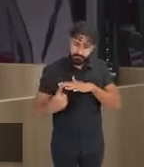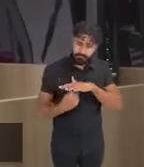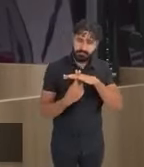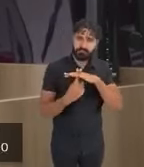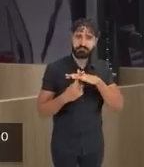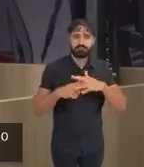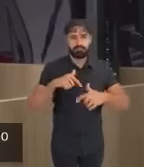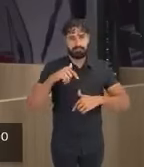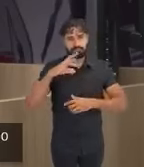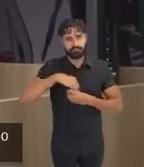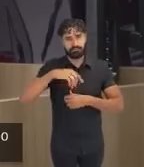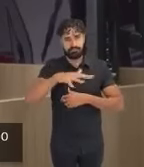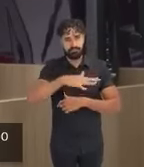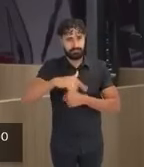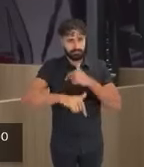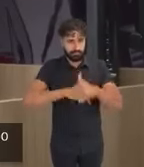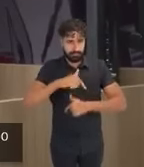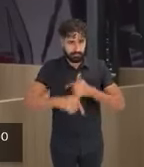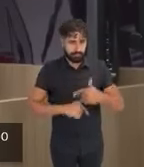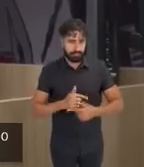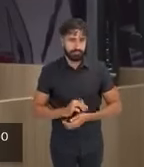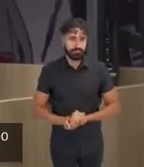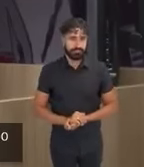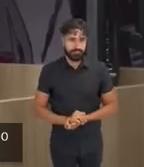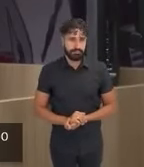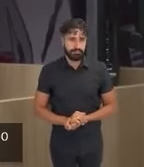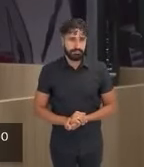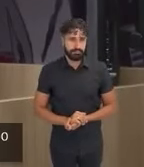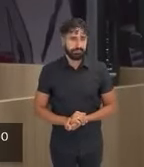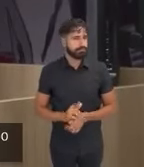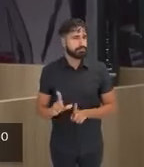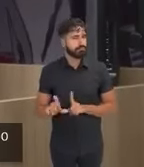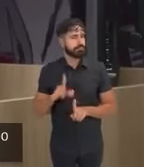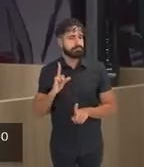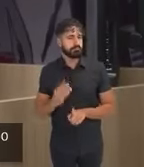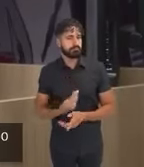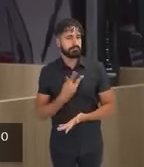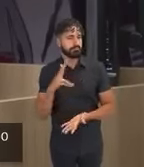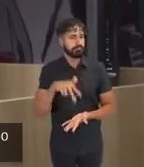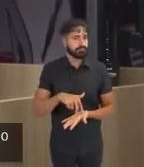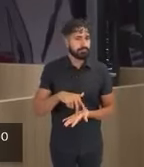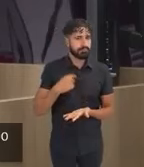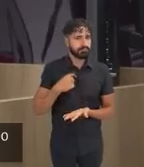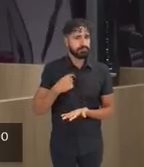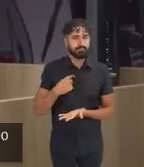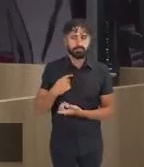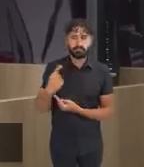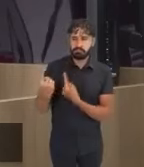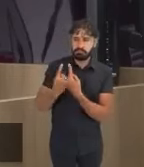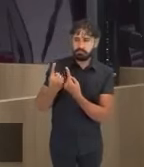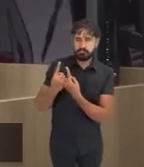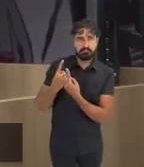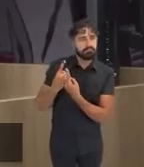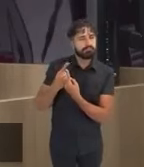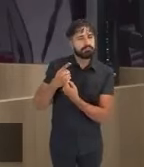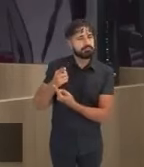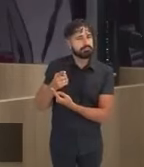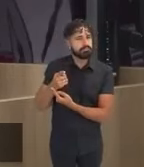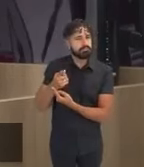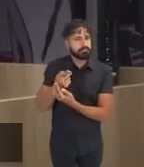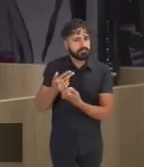mercado de trabalho. E, antes de vir para cá, eu vi um depoimento bem interessante nos fóruns